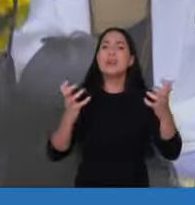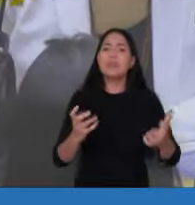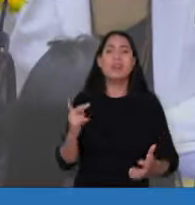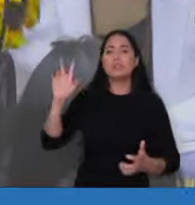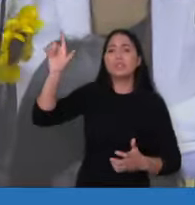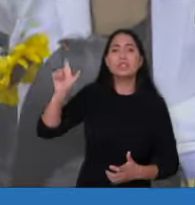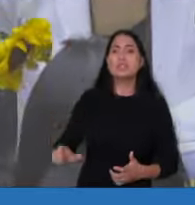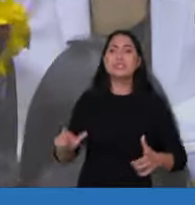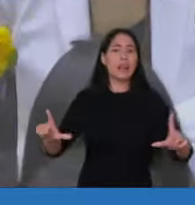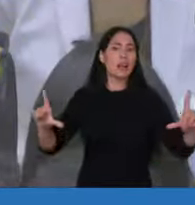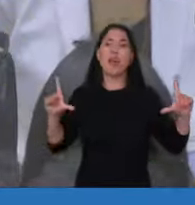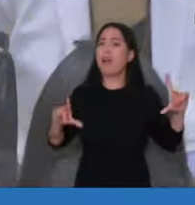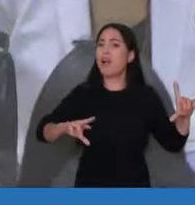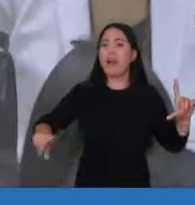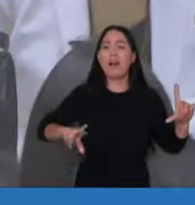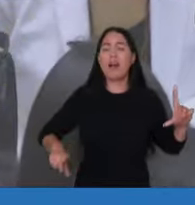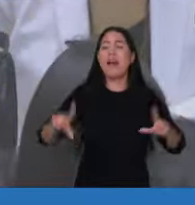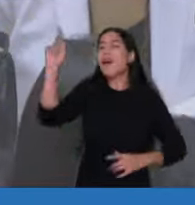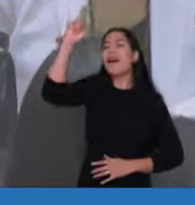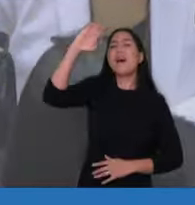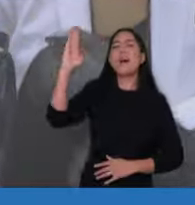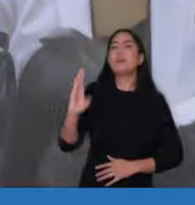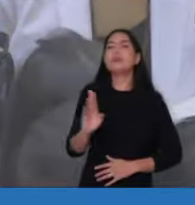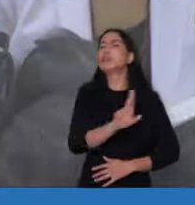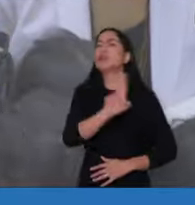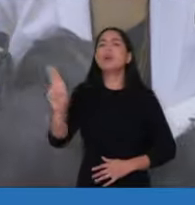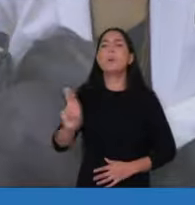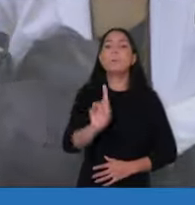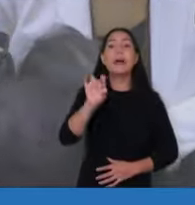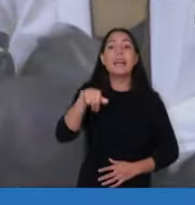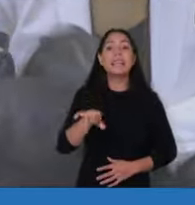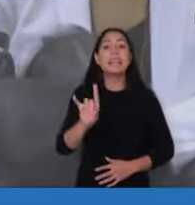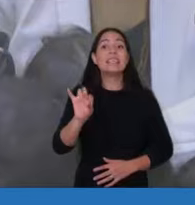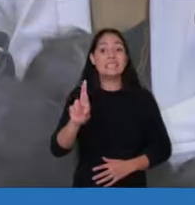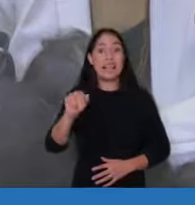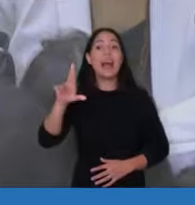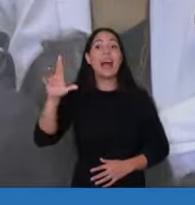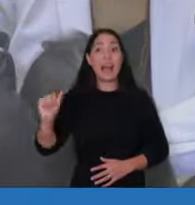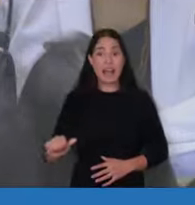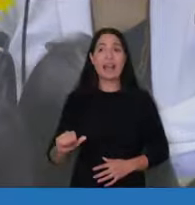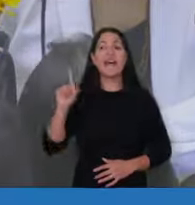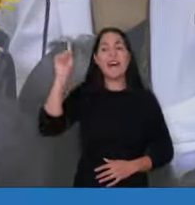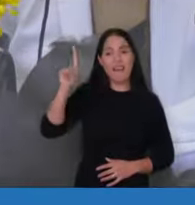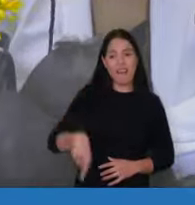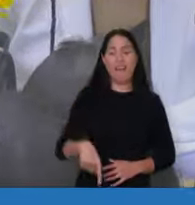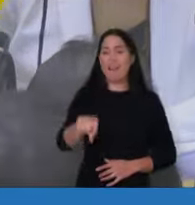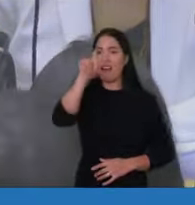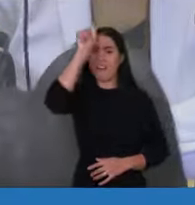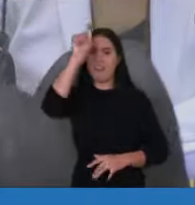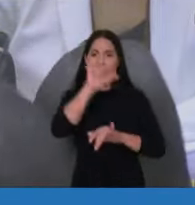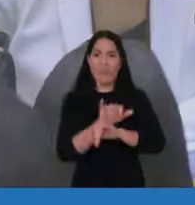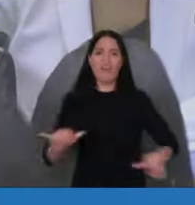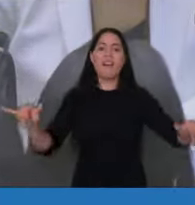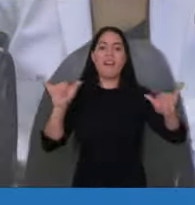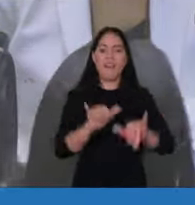Brasil, o teu nome é Dandara e a tua cara é de Cariri.